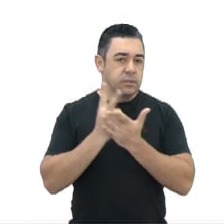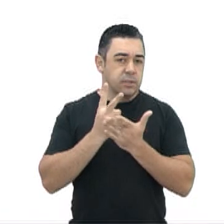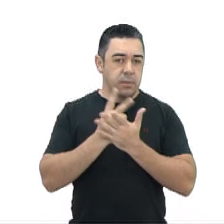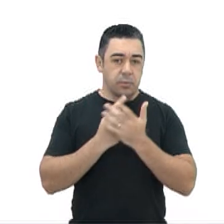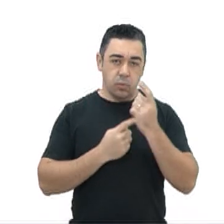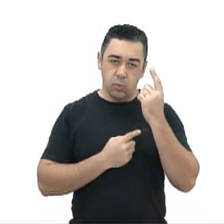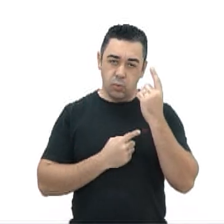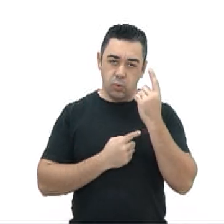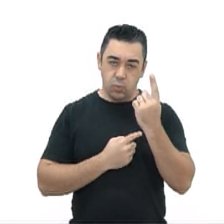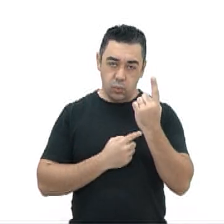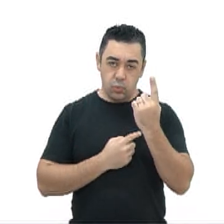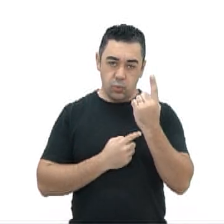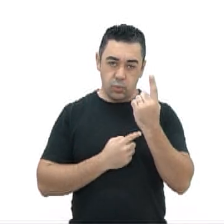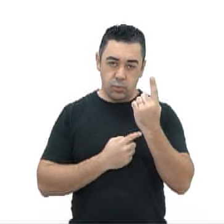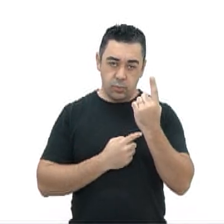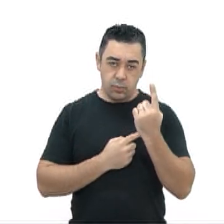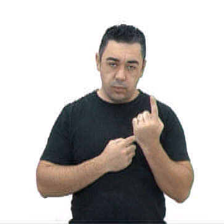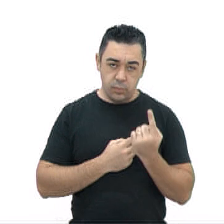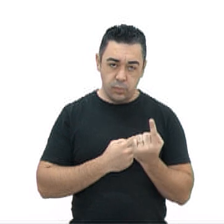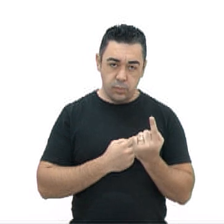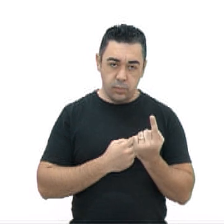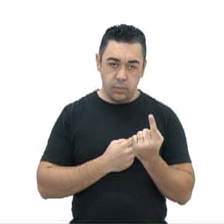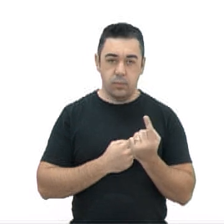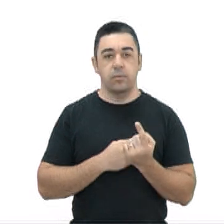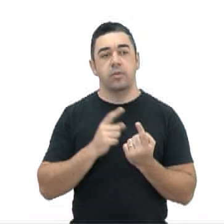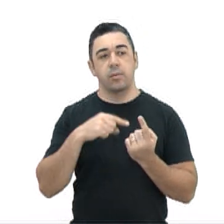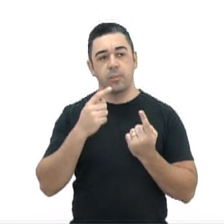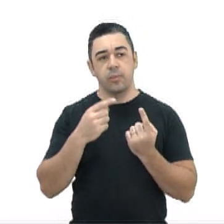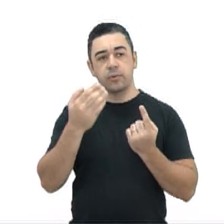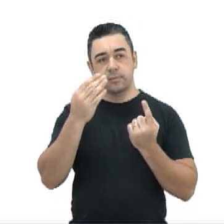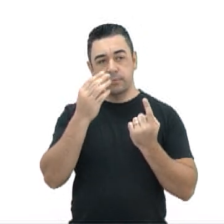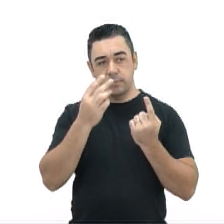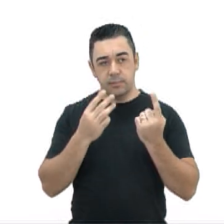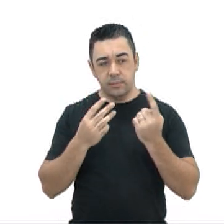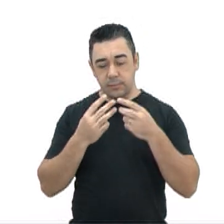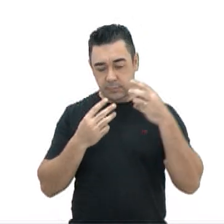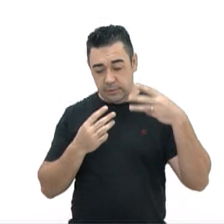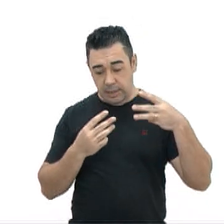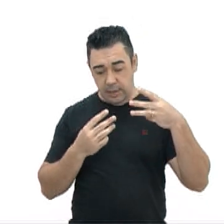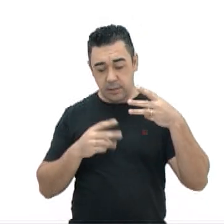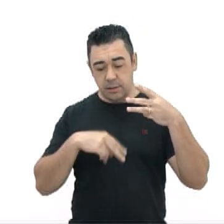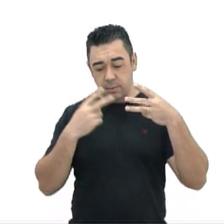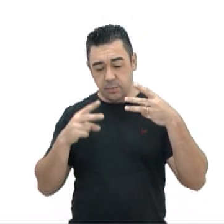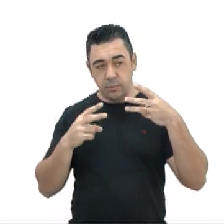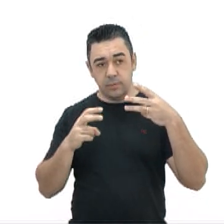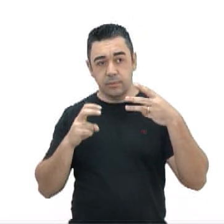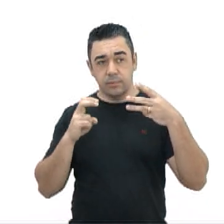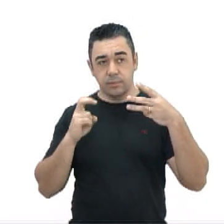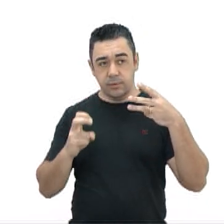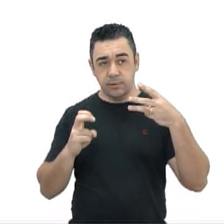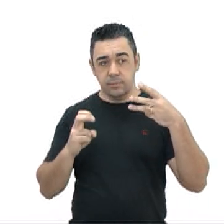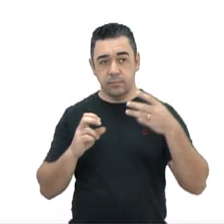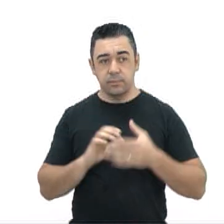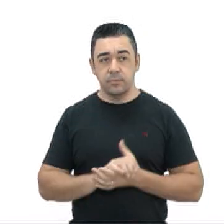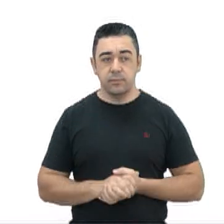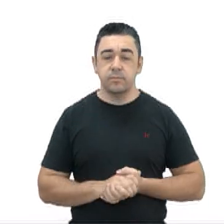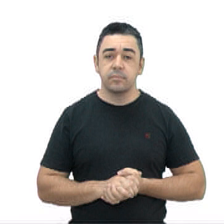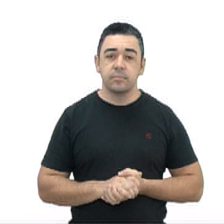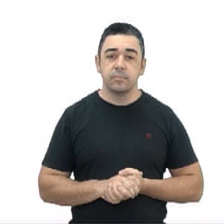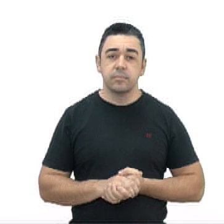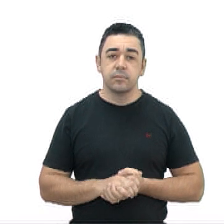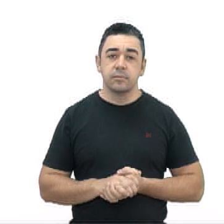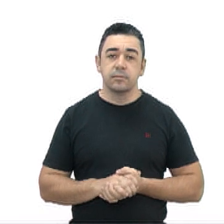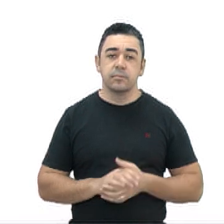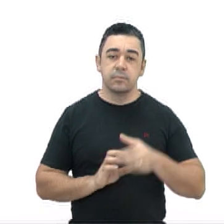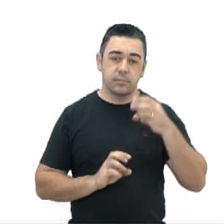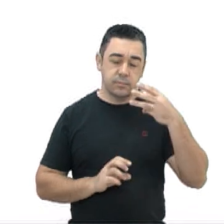subtraindo 1. Do resultado subtraímos 3 e depois subtraímos 5, tá? 11 menos 1, 10, 10 menos